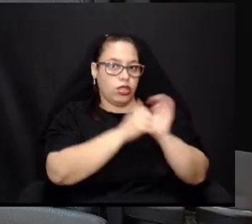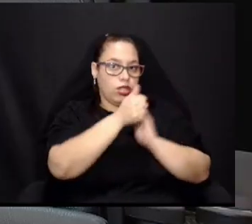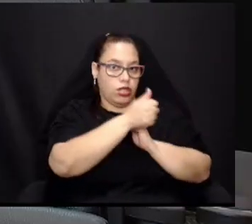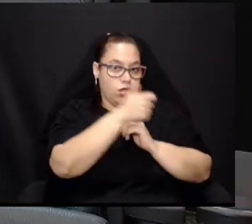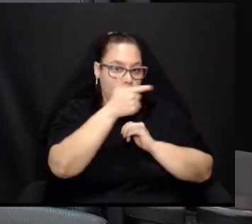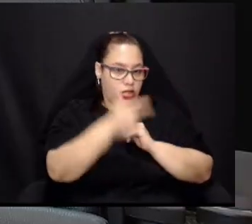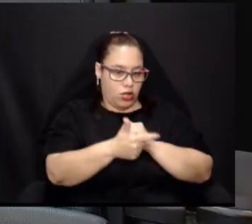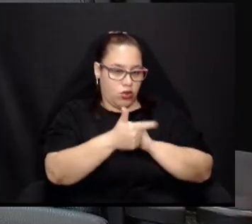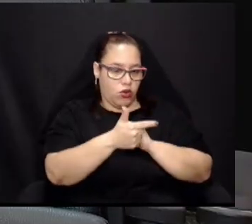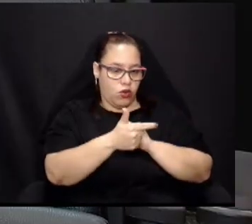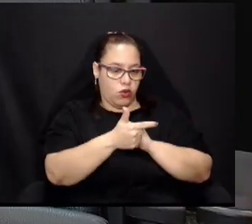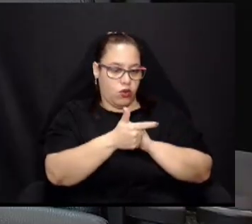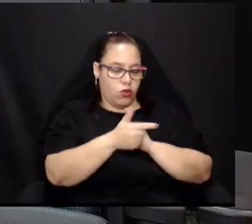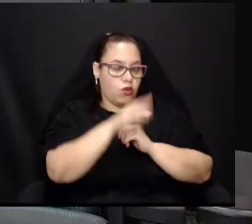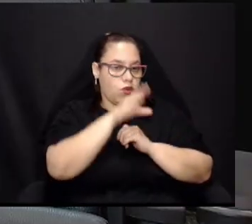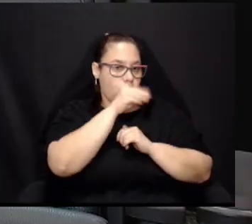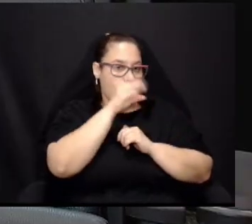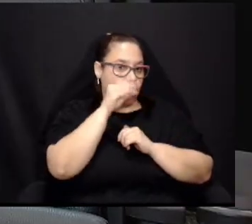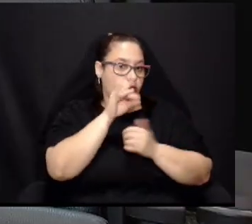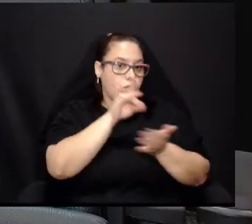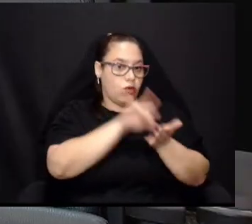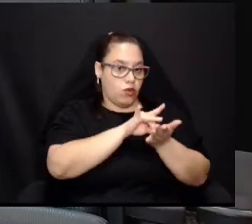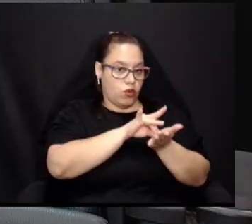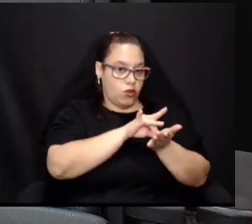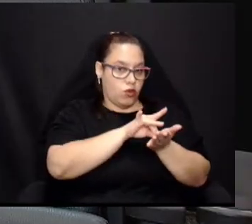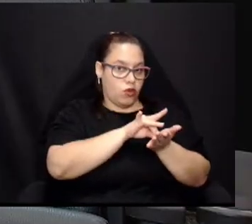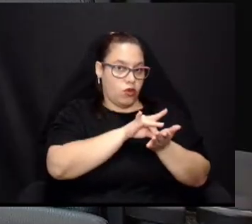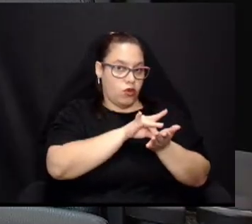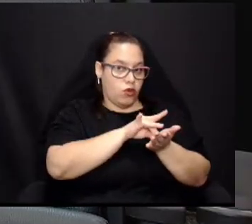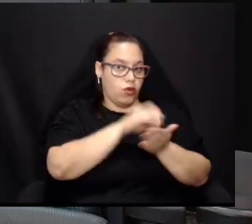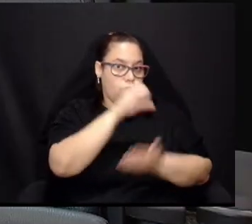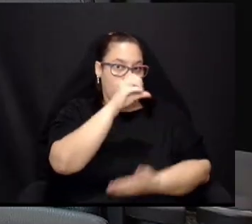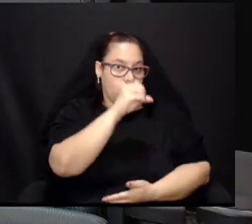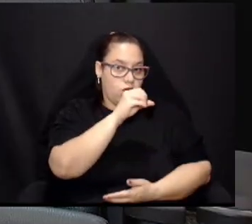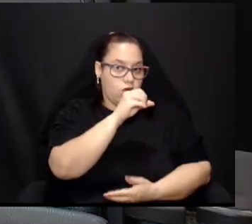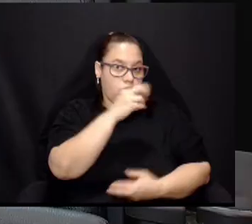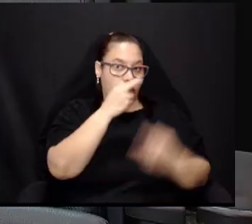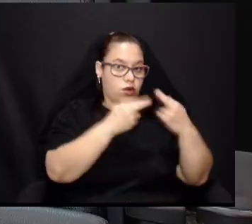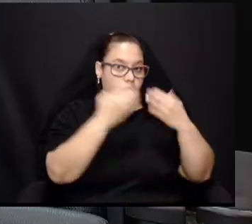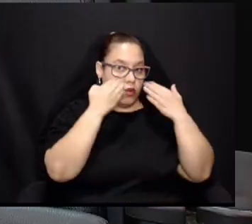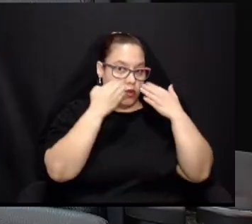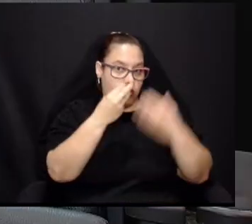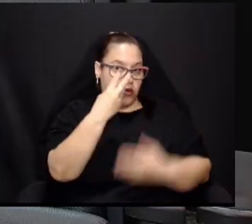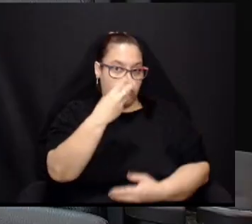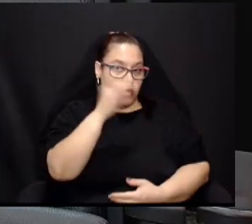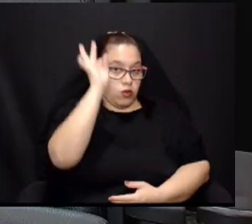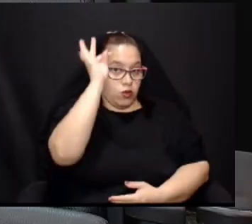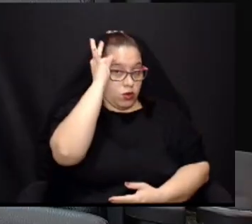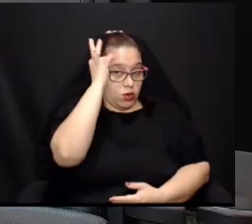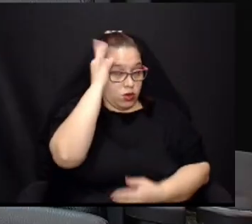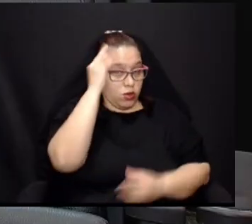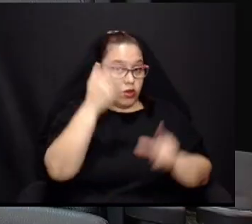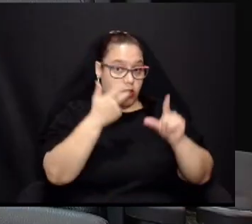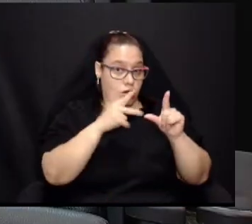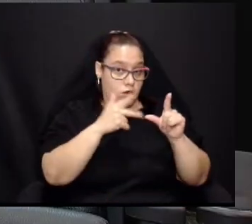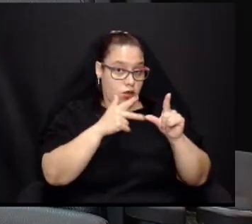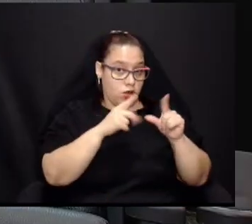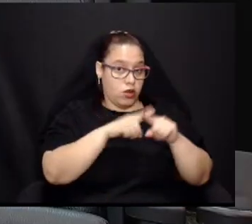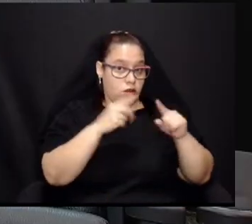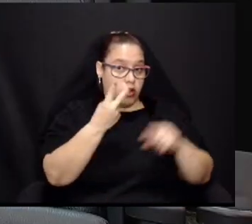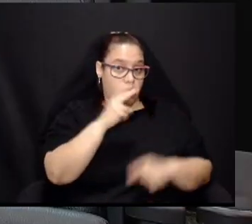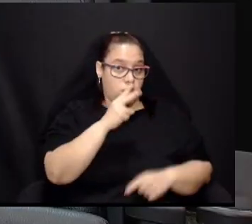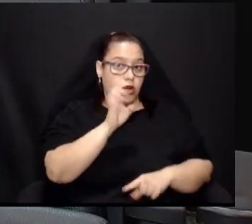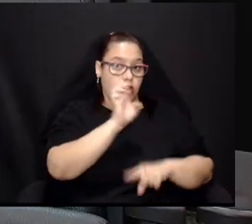12 funcionários efetivos, são 9 relações públicas e 3 técnicos legislativos. Mas nós temos 2 estagiárias de